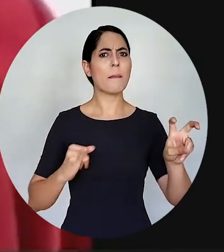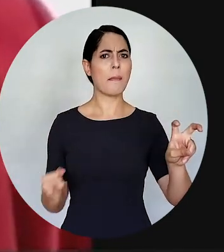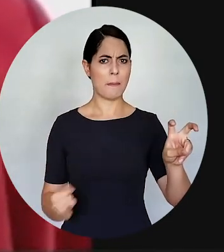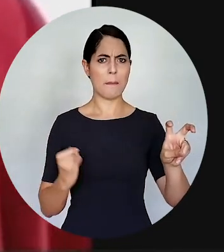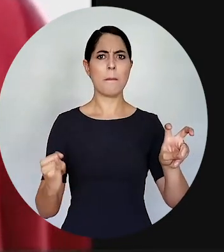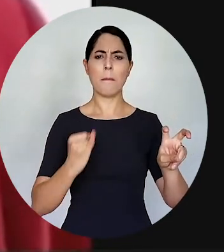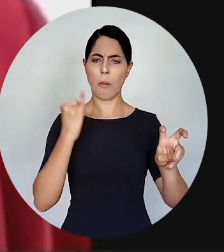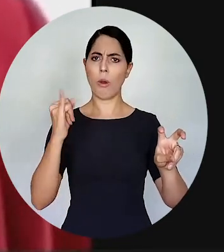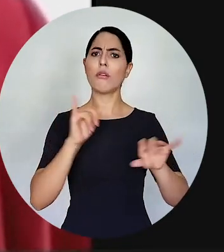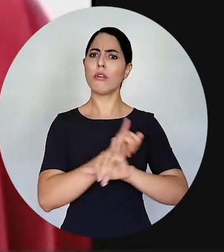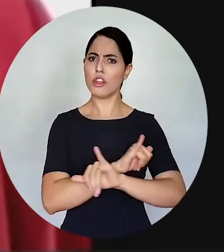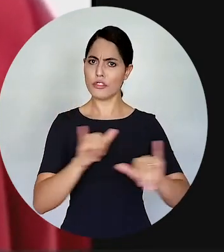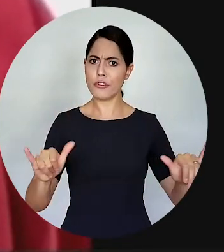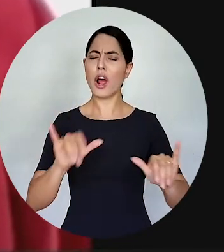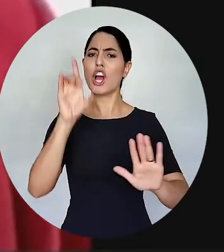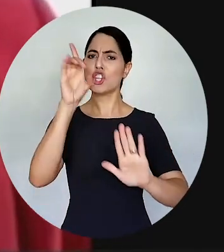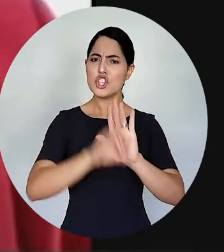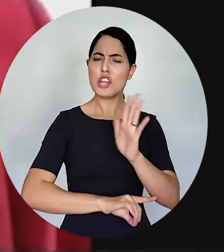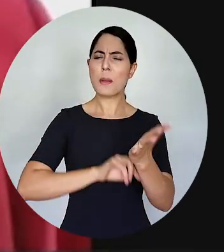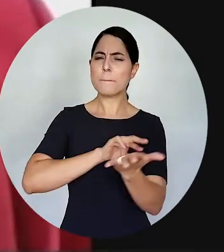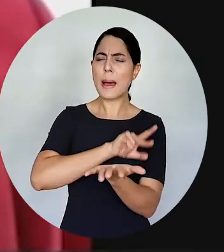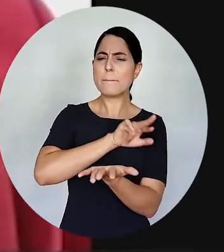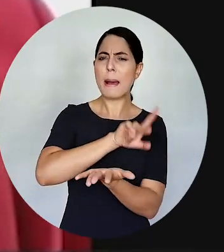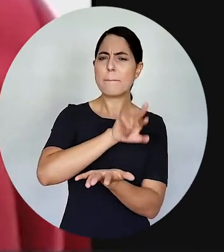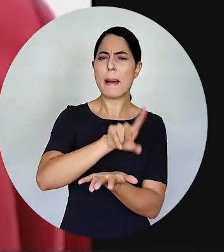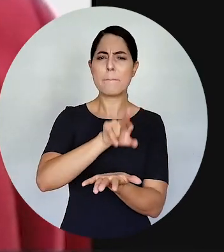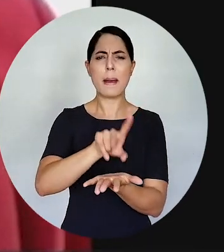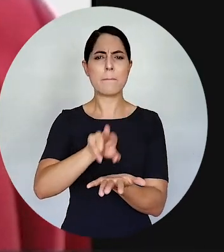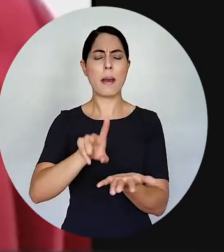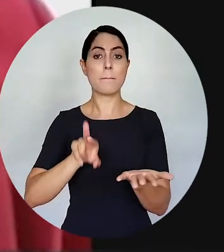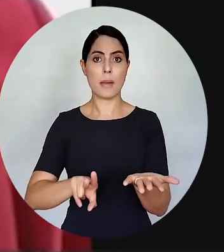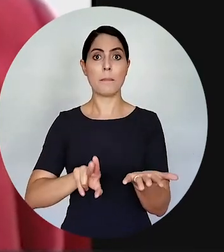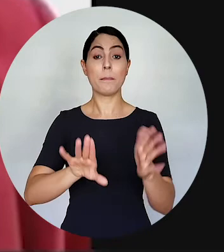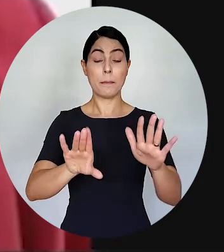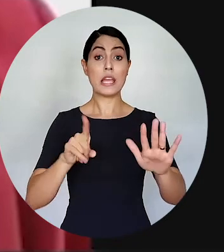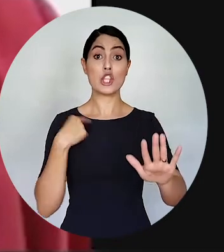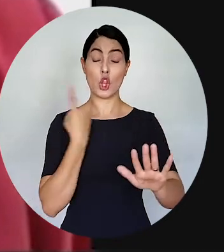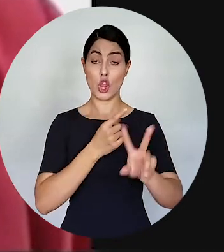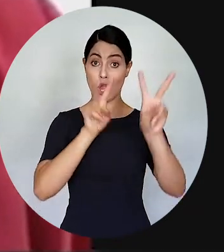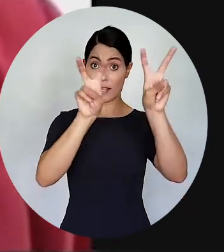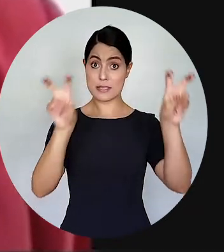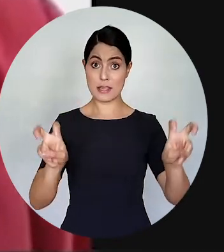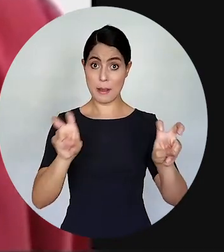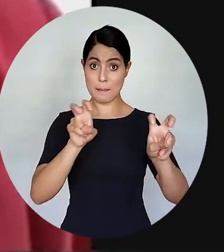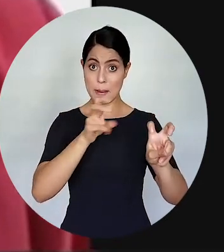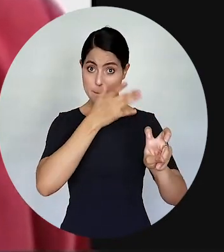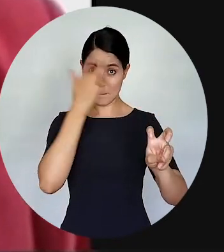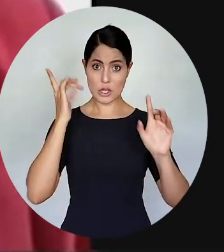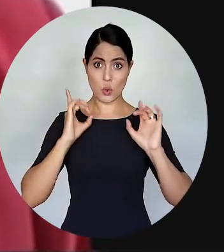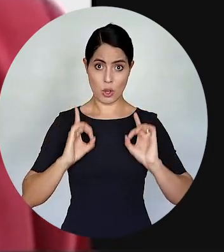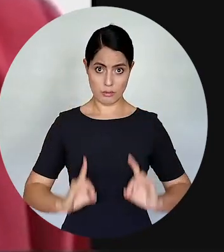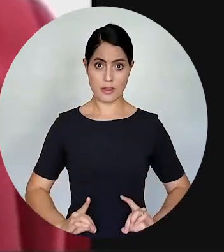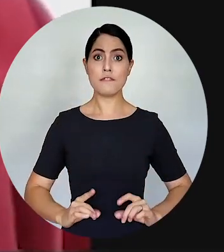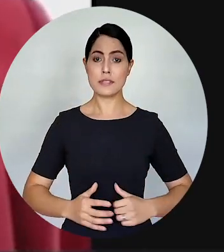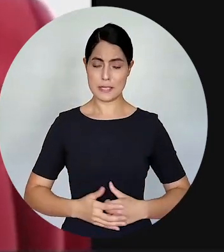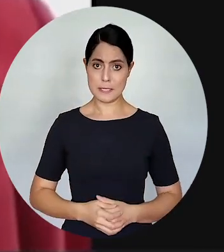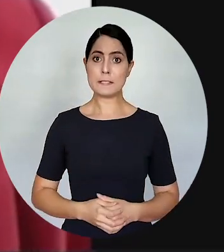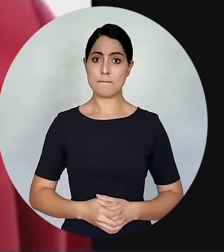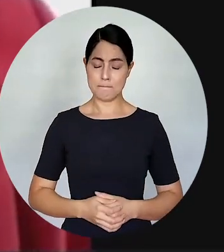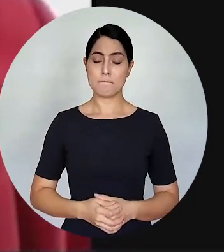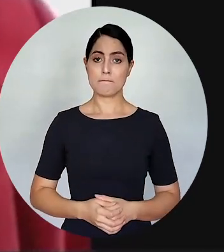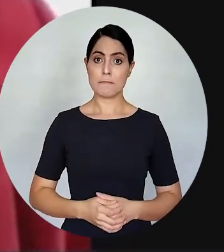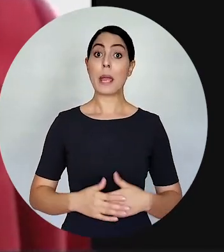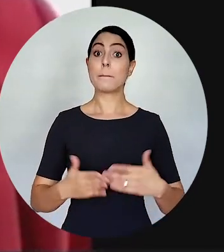né, dos direitos e as múltiplas subjetividades que nós temos quando nós falamos de pessoas